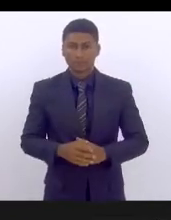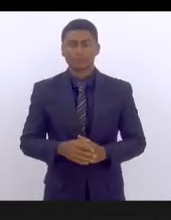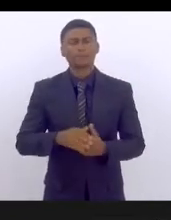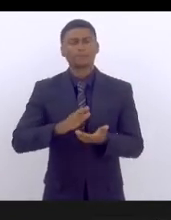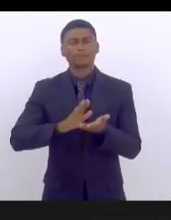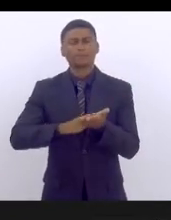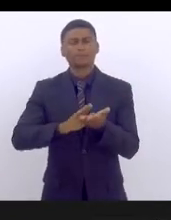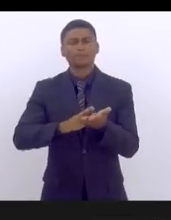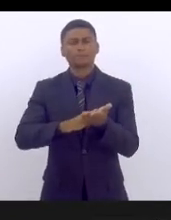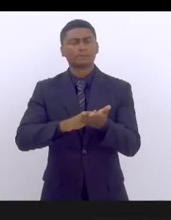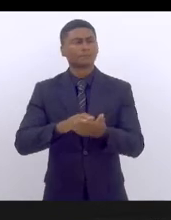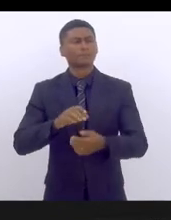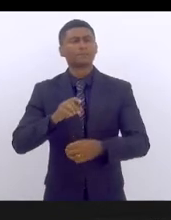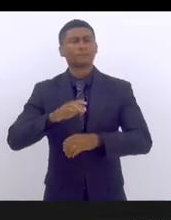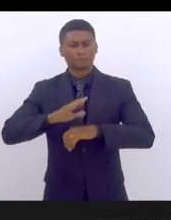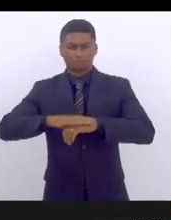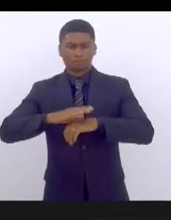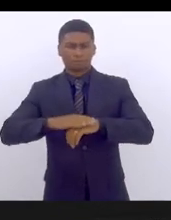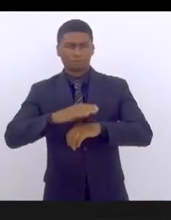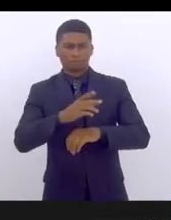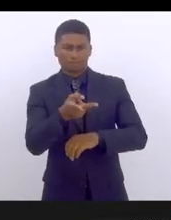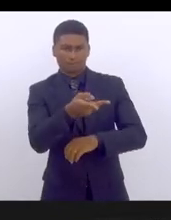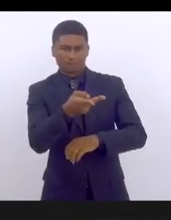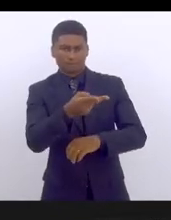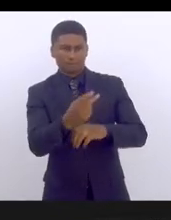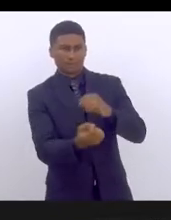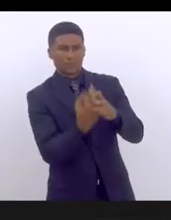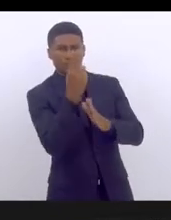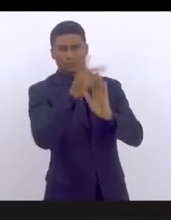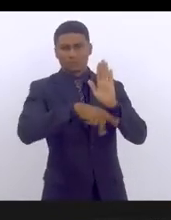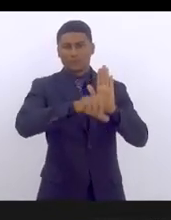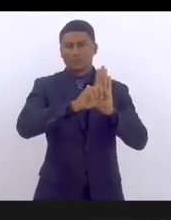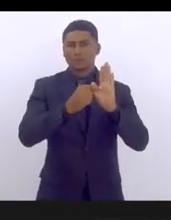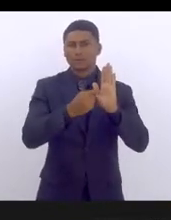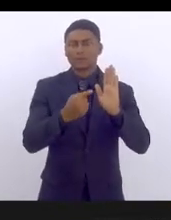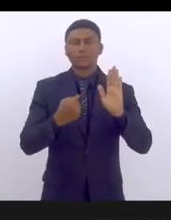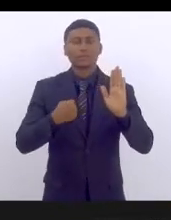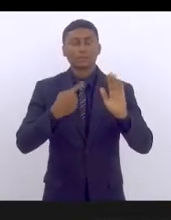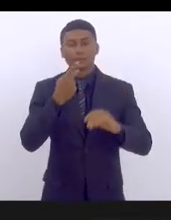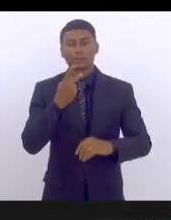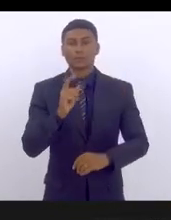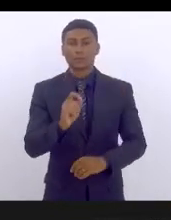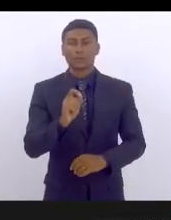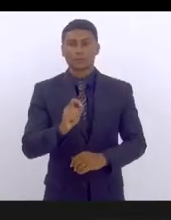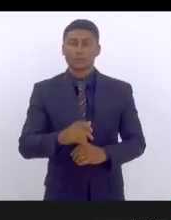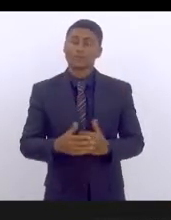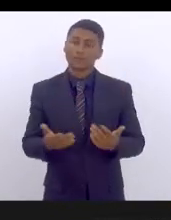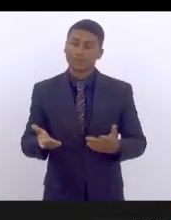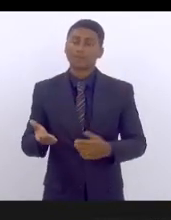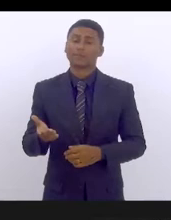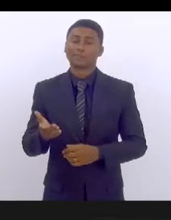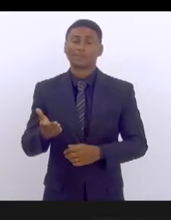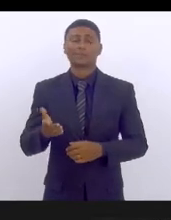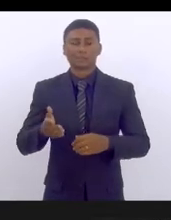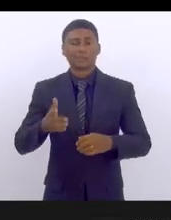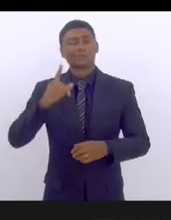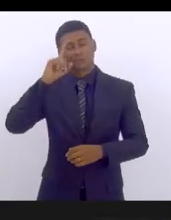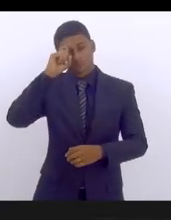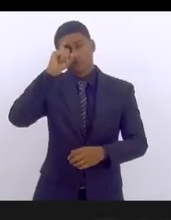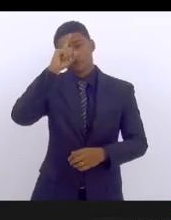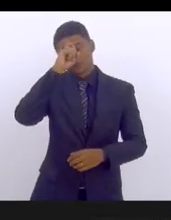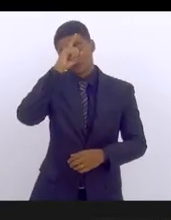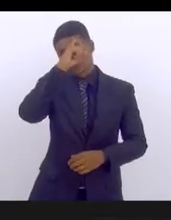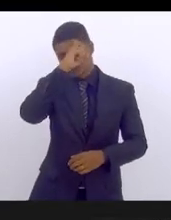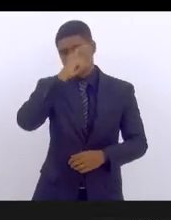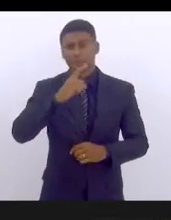Parabenizar também o autor e dizer que para nós é sempre muito difícil a